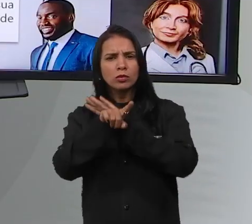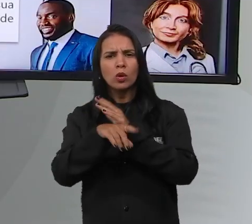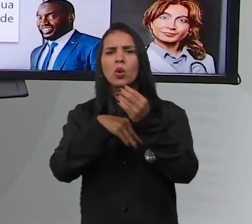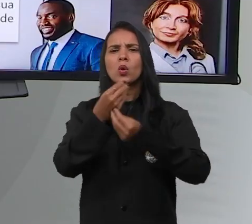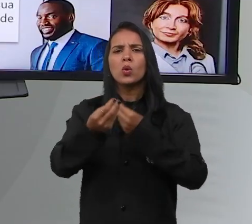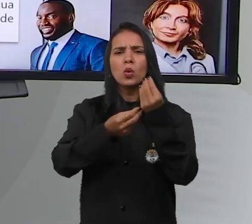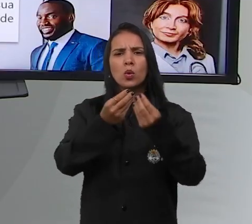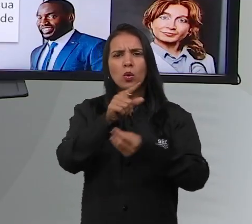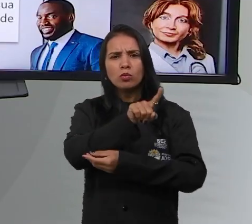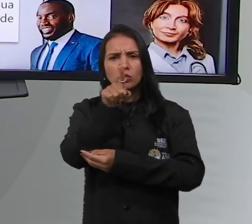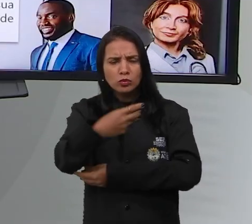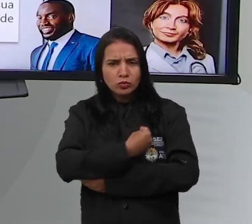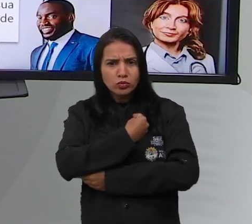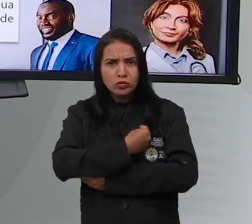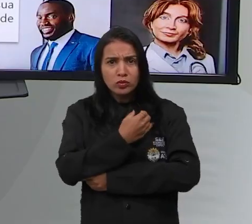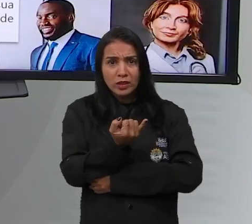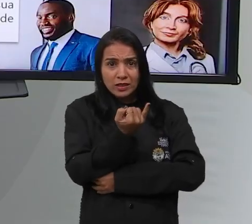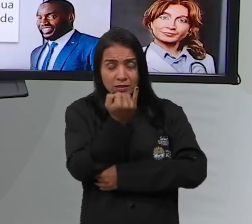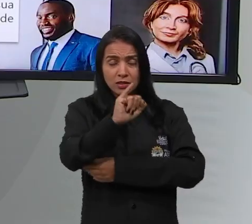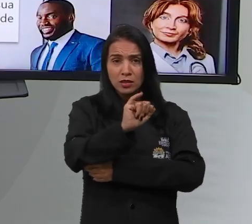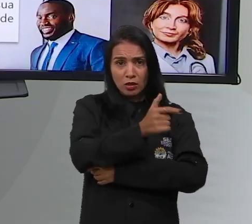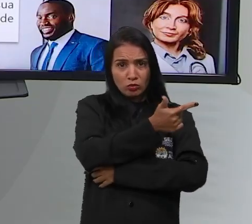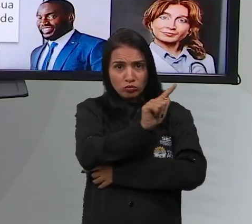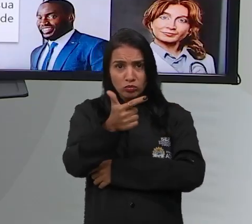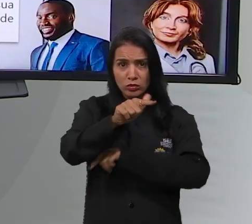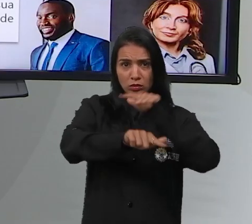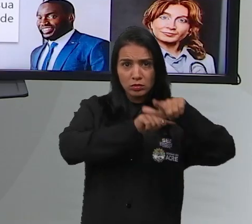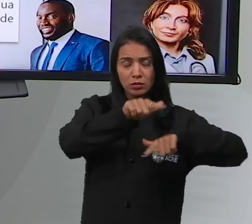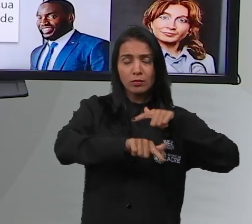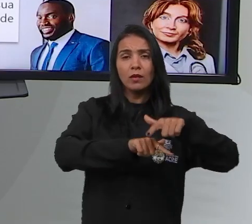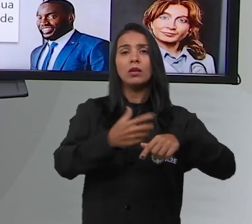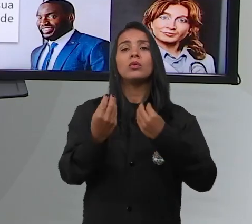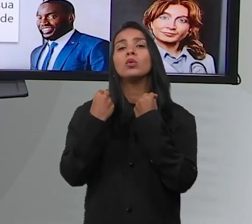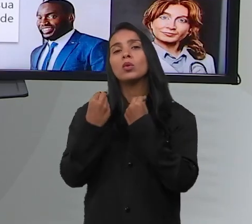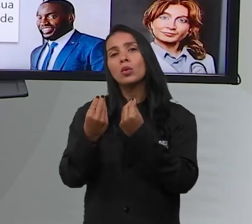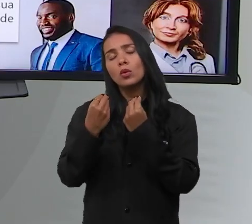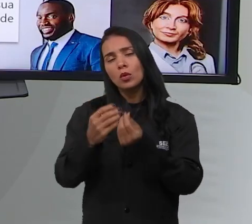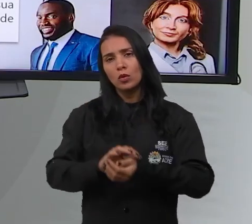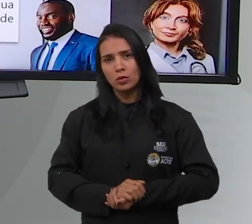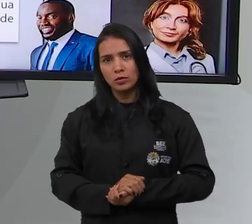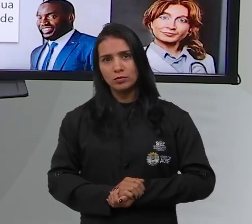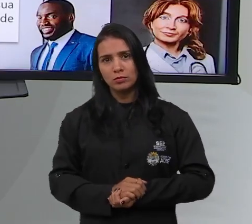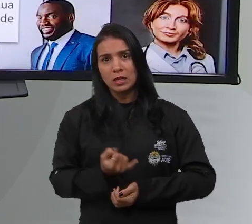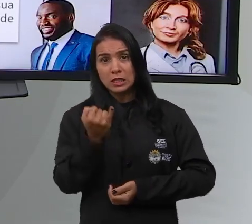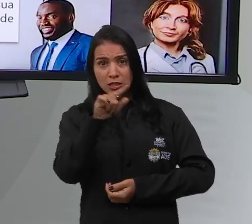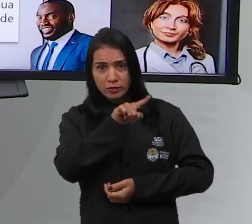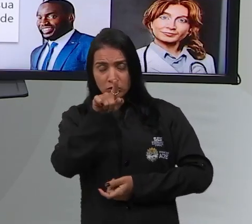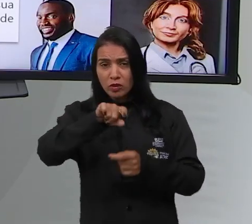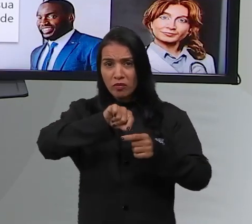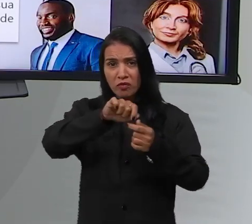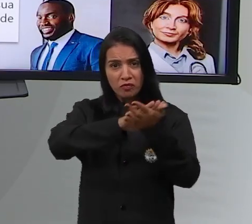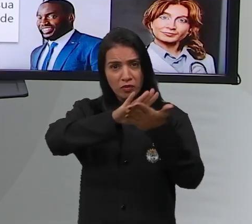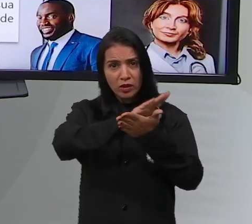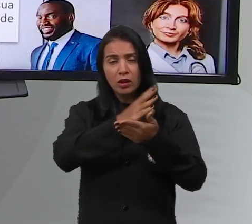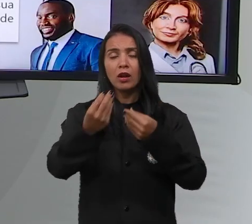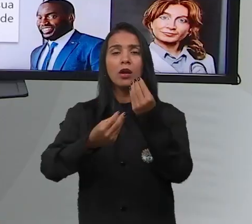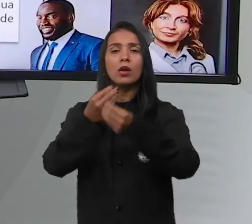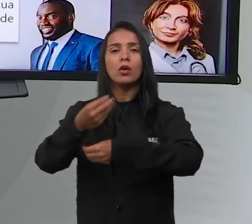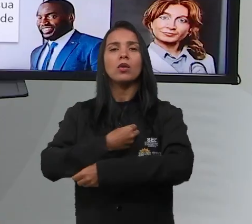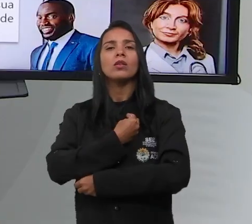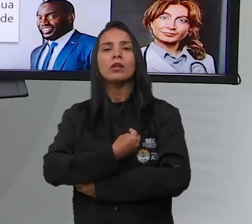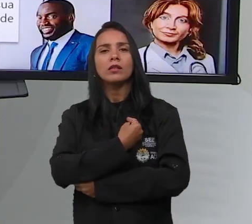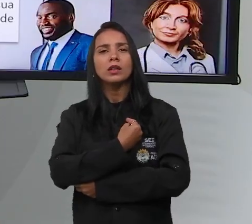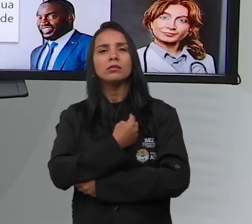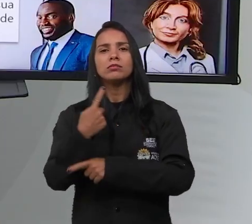sem você trabalhar, sem você agir para isso? E o trabalho, conforme